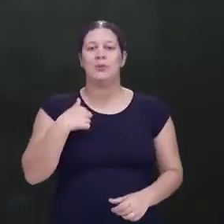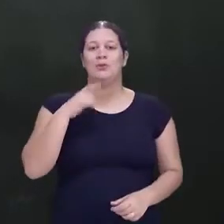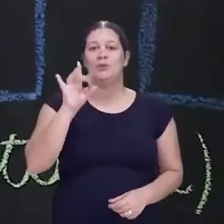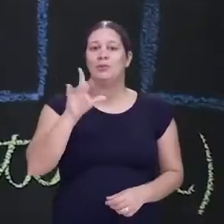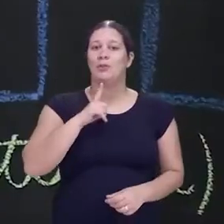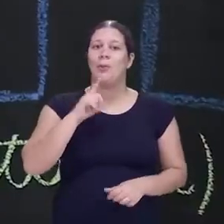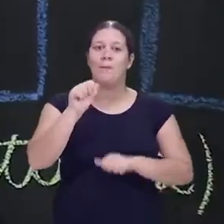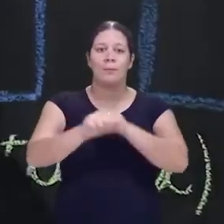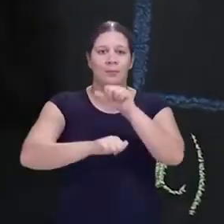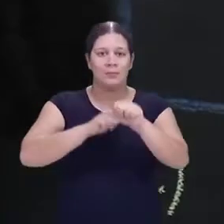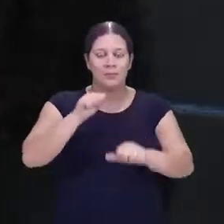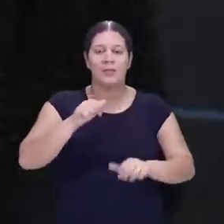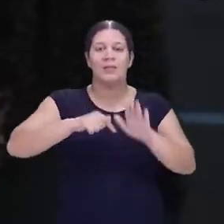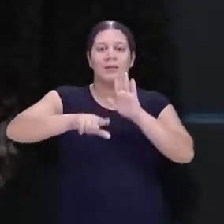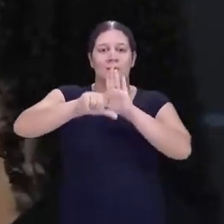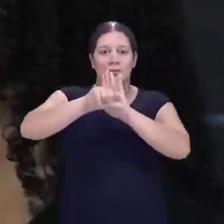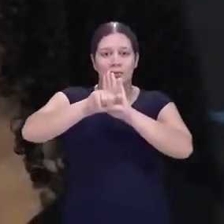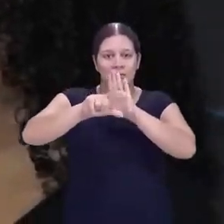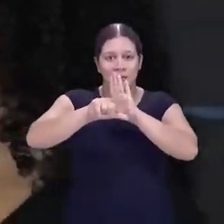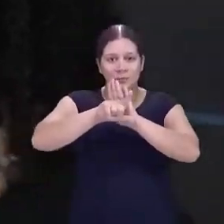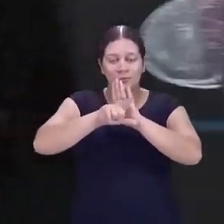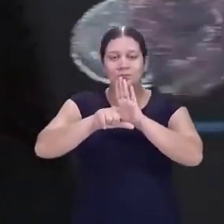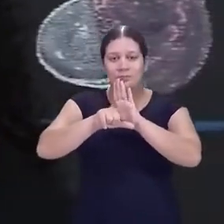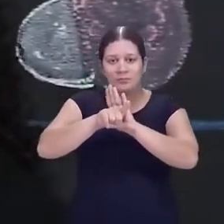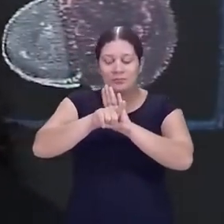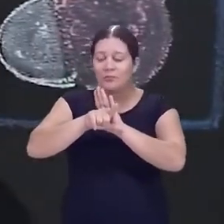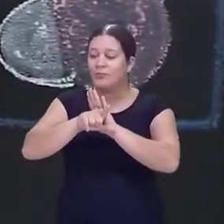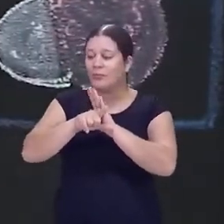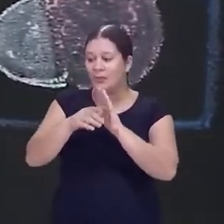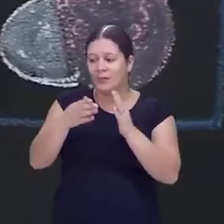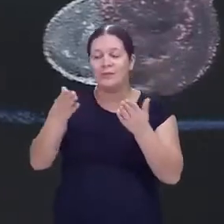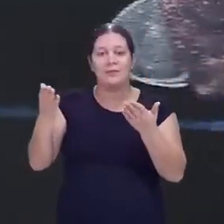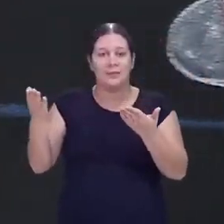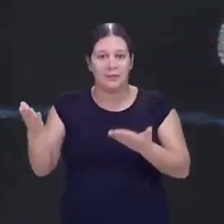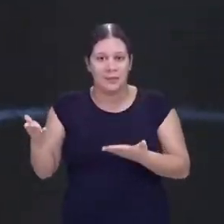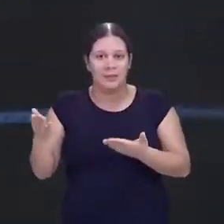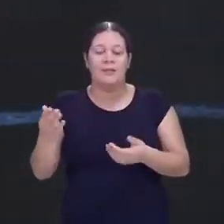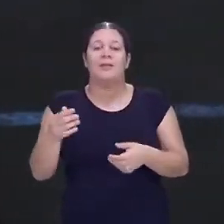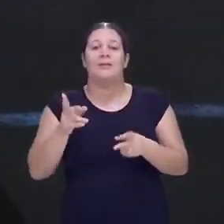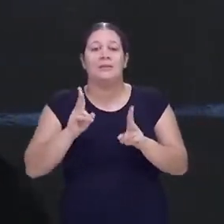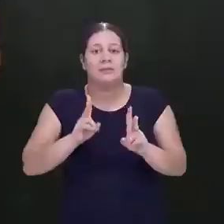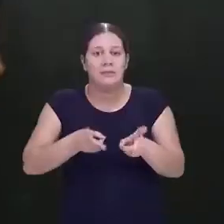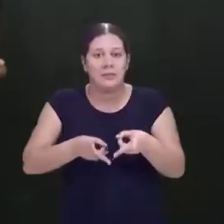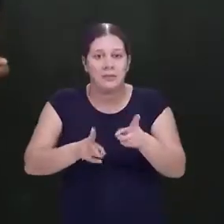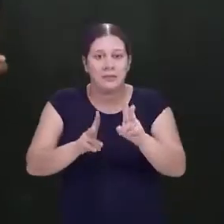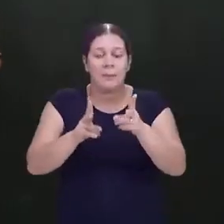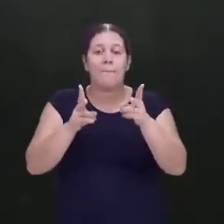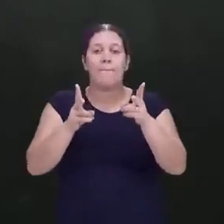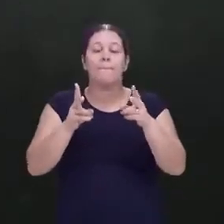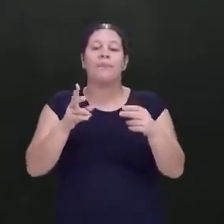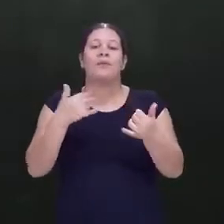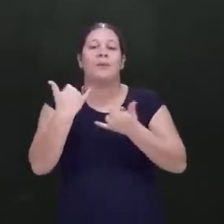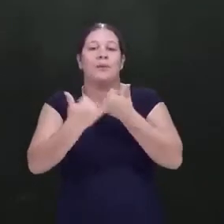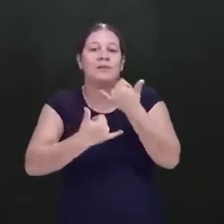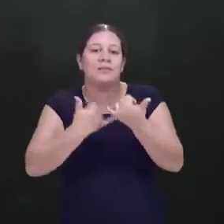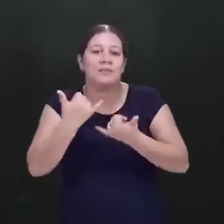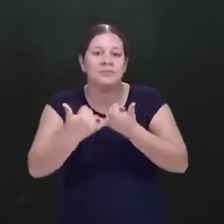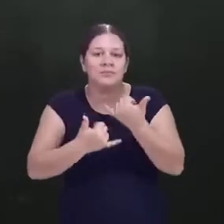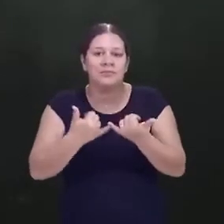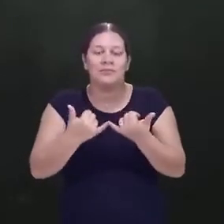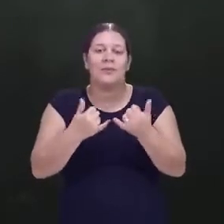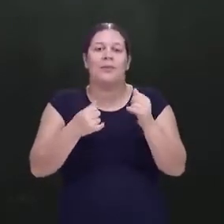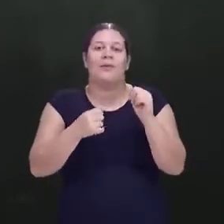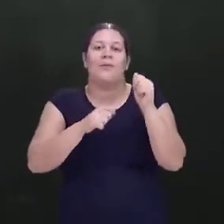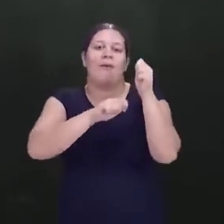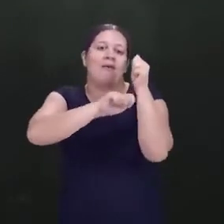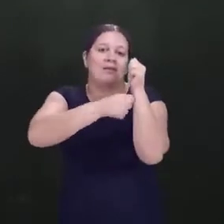mudança aí. Já a lei de Proust, ou lei das proporções constantes, a gente brinca que é como se fosse uma receita